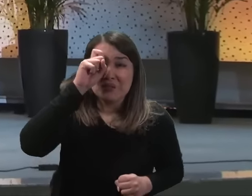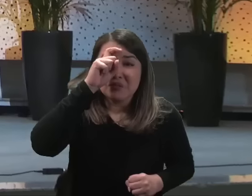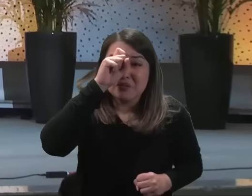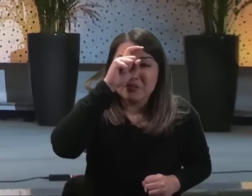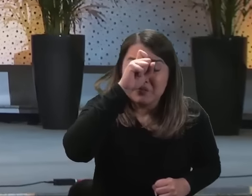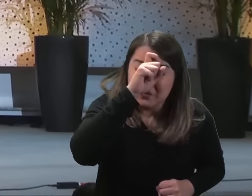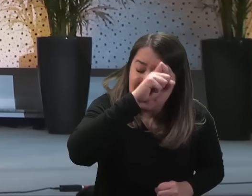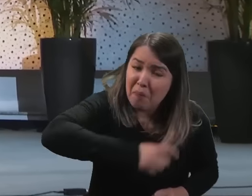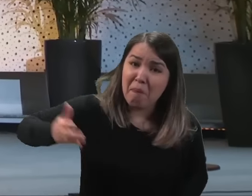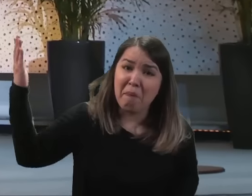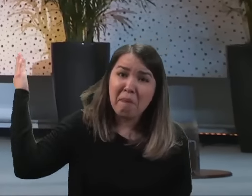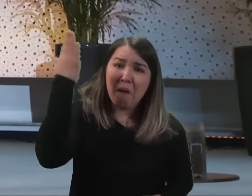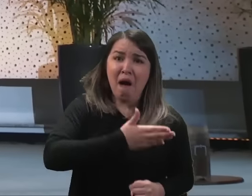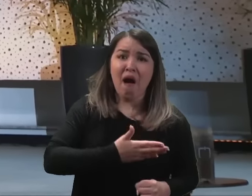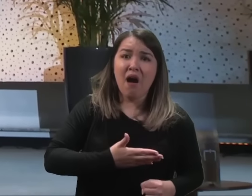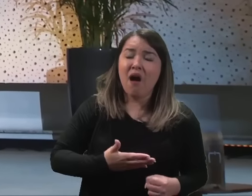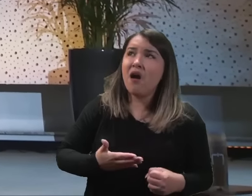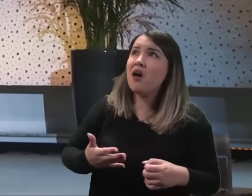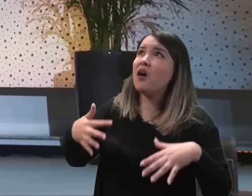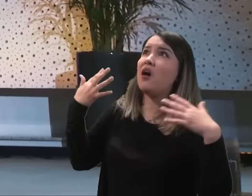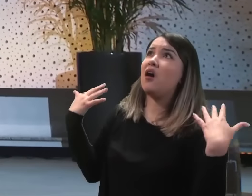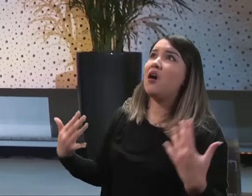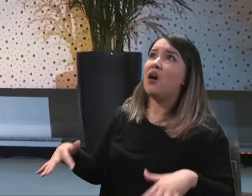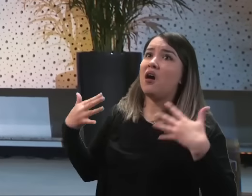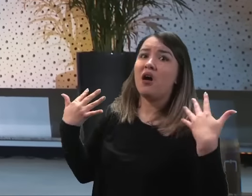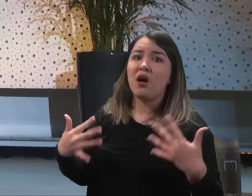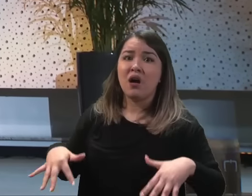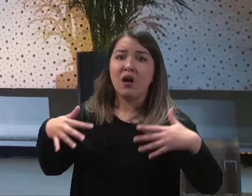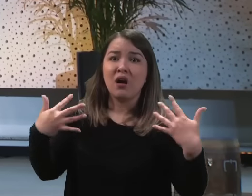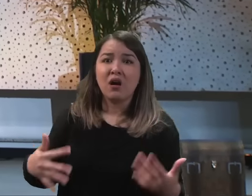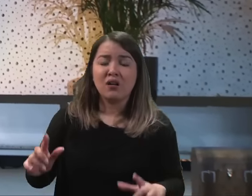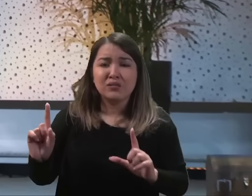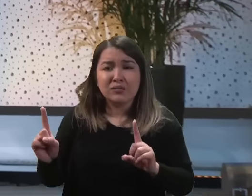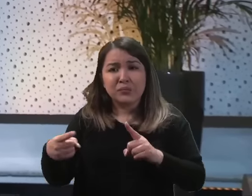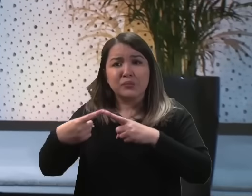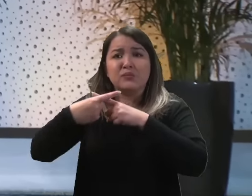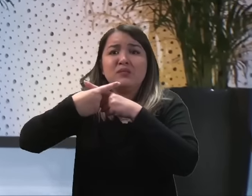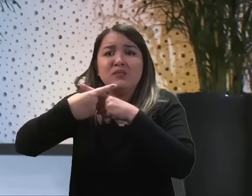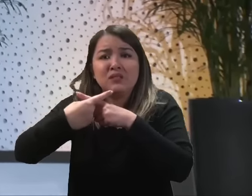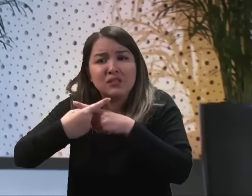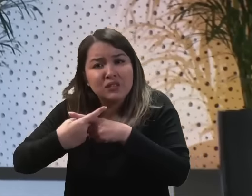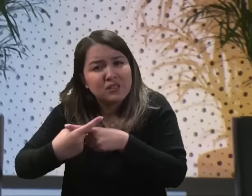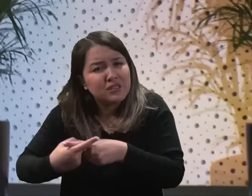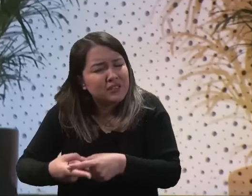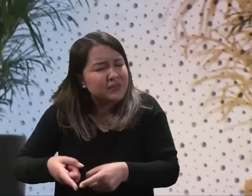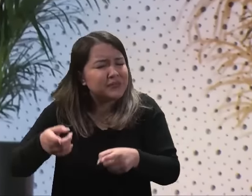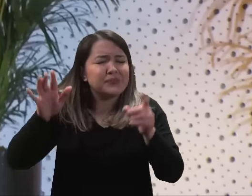duras provas duras a enfrentar